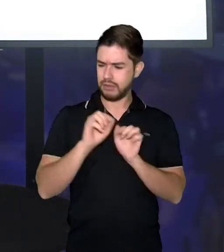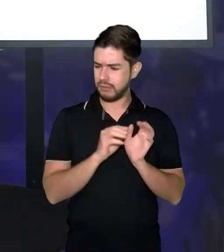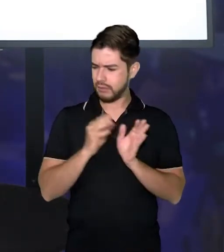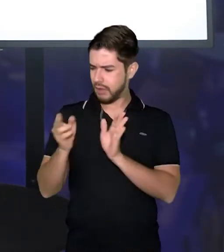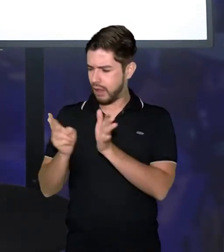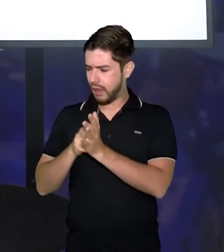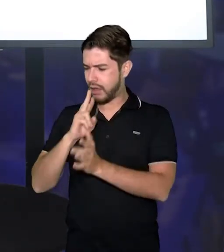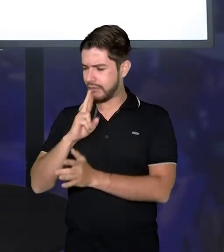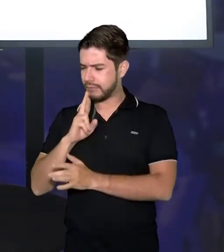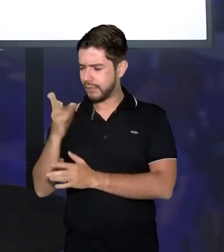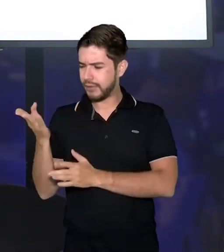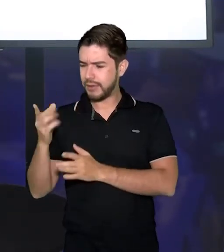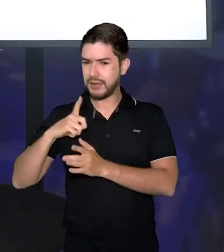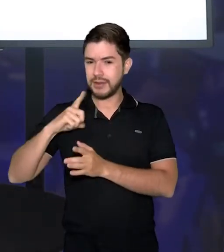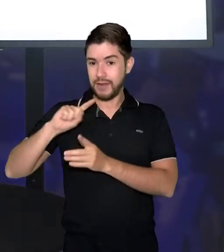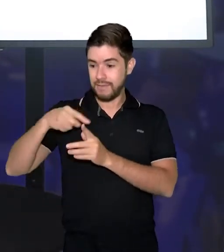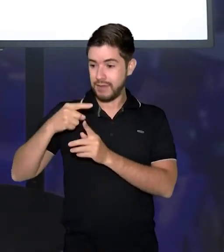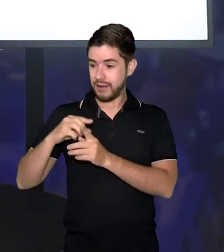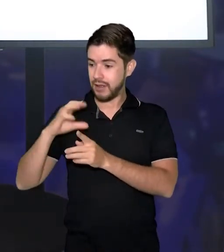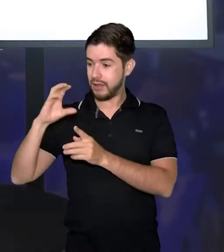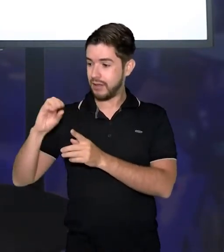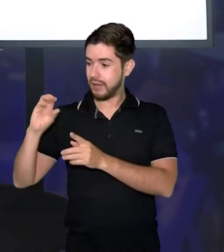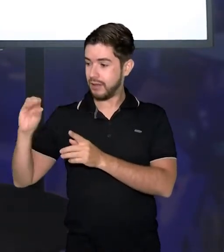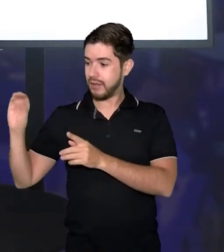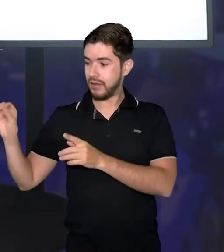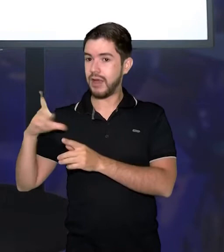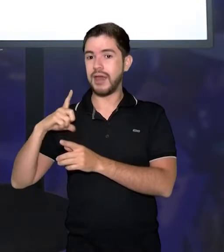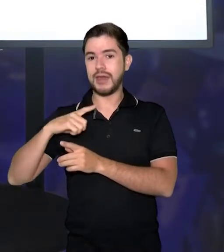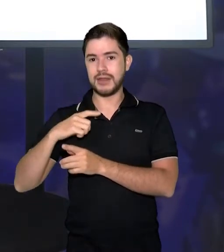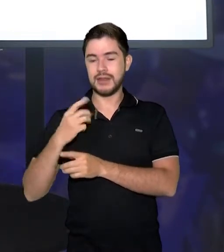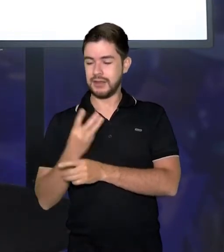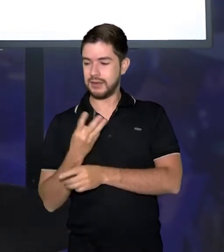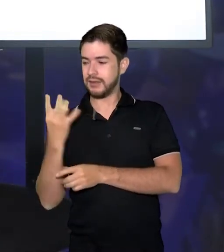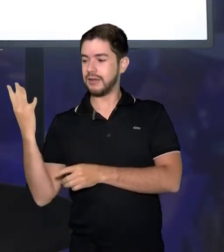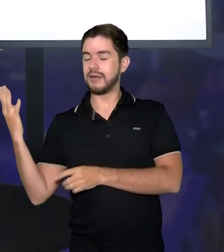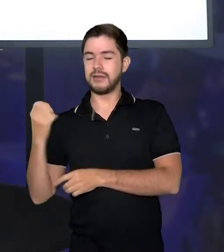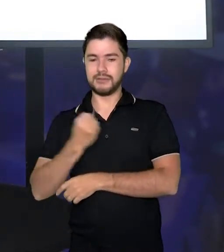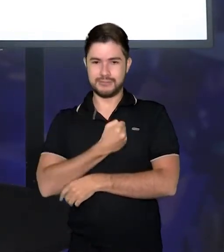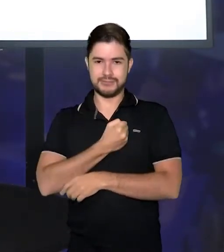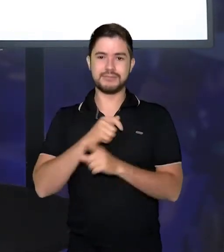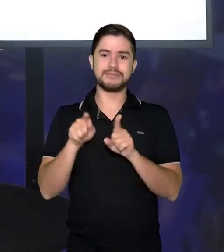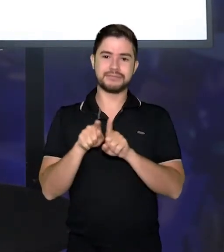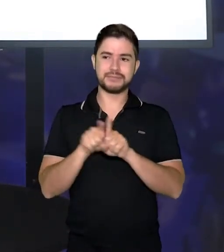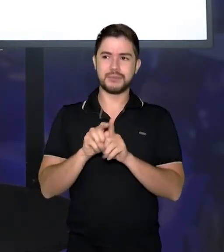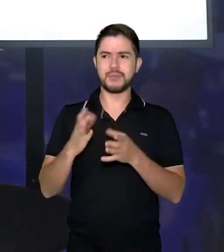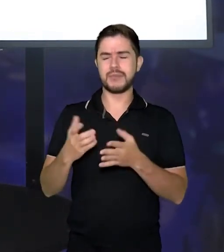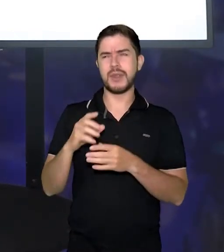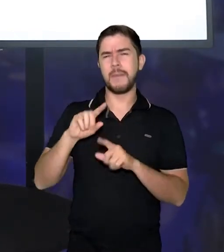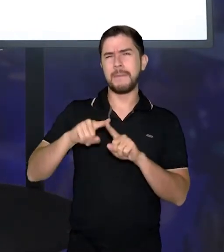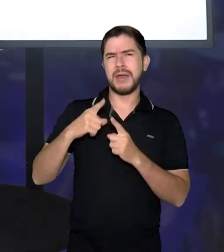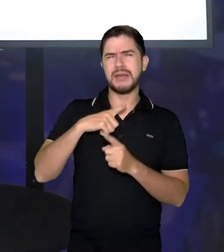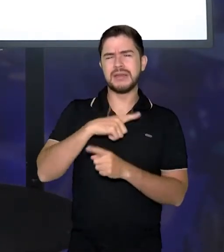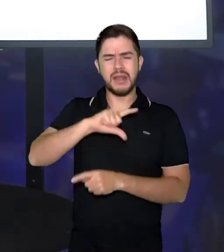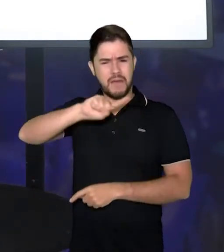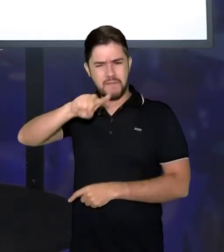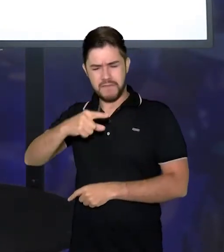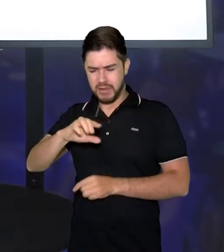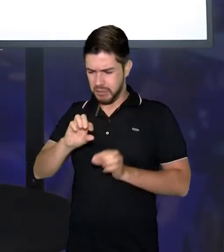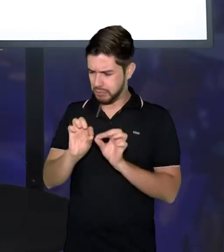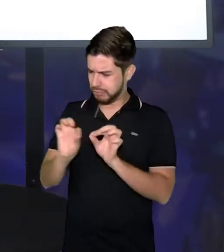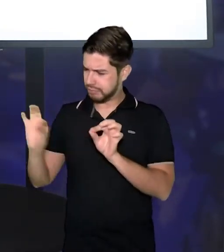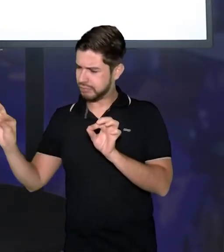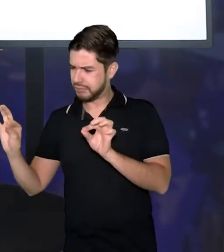após a vírgula, seriam 2 zeros, 2 números após a vírgula. Ora, professor, e se for um